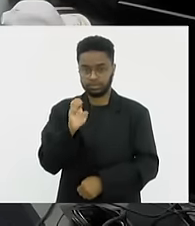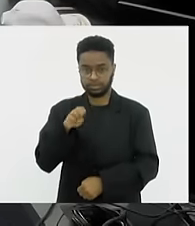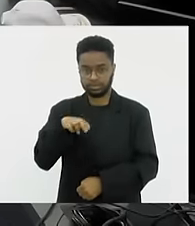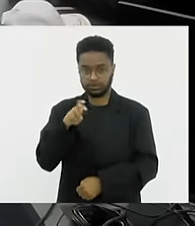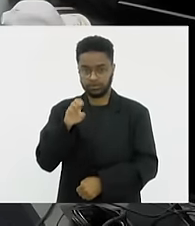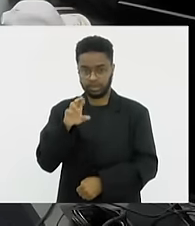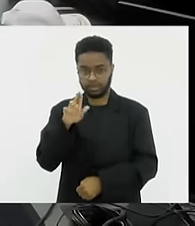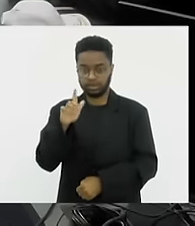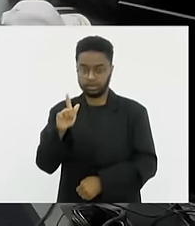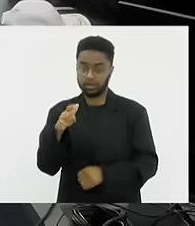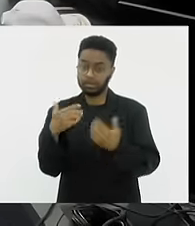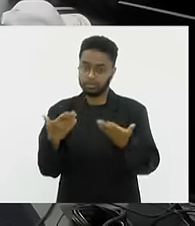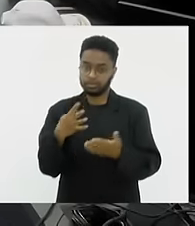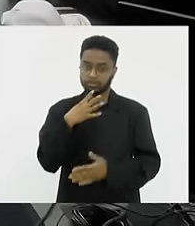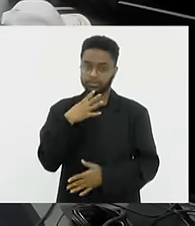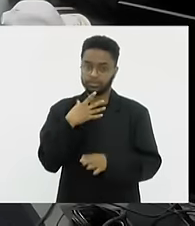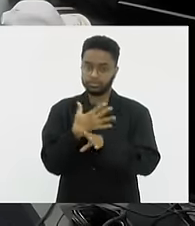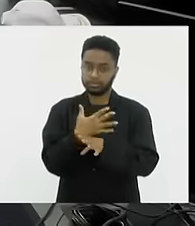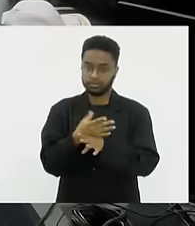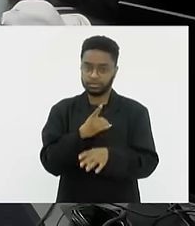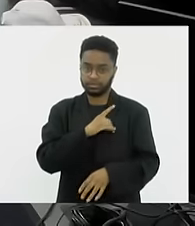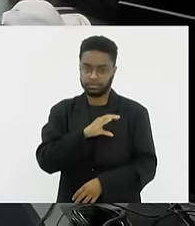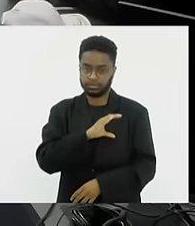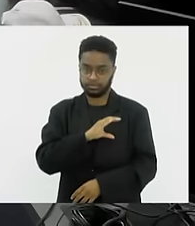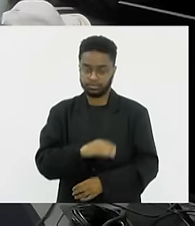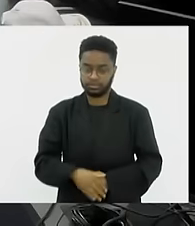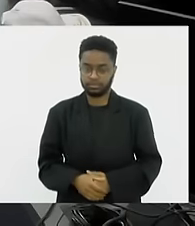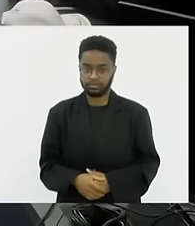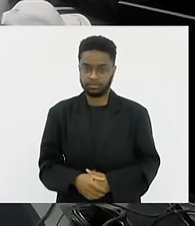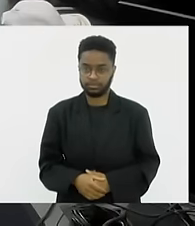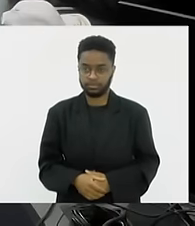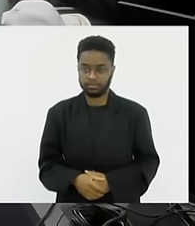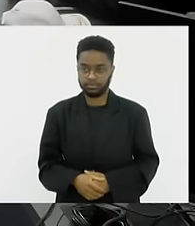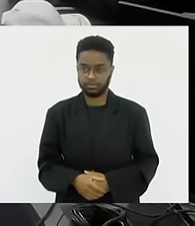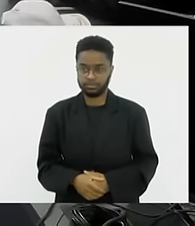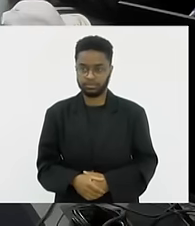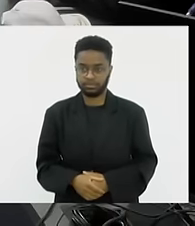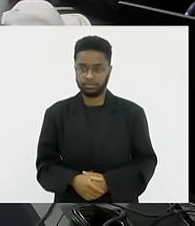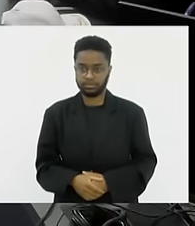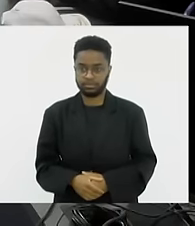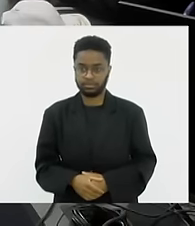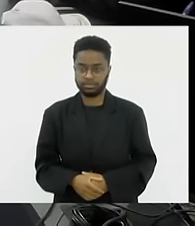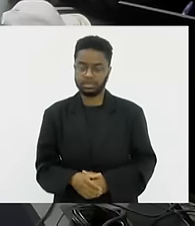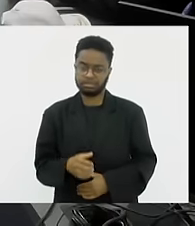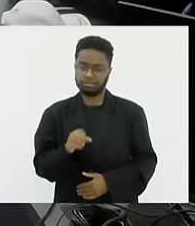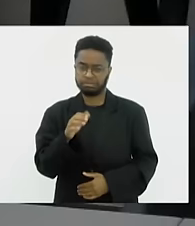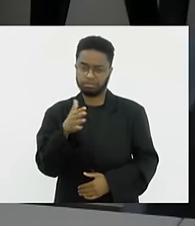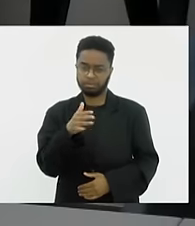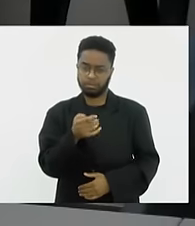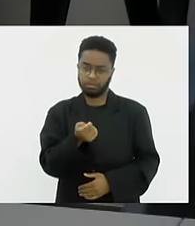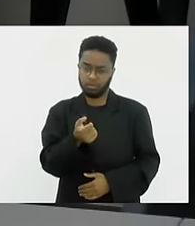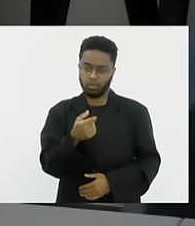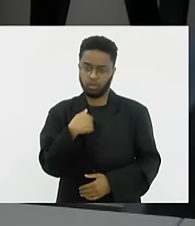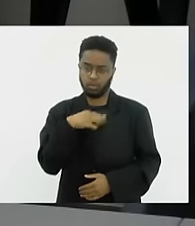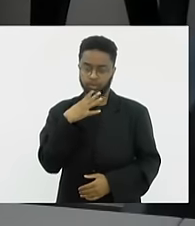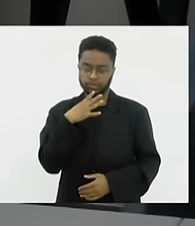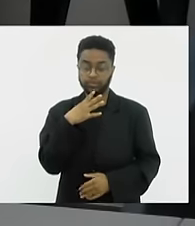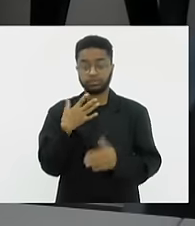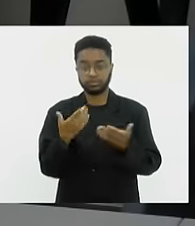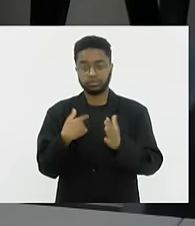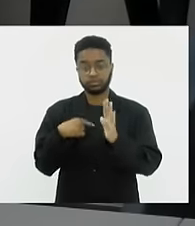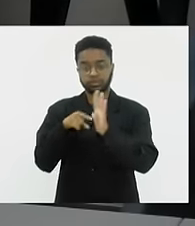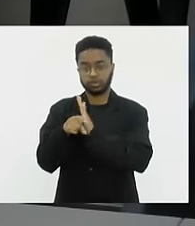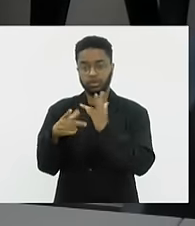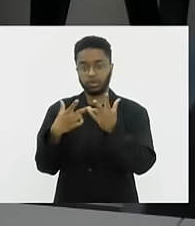cidade de Duque de Caxias? Sim, um pouco. Deve conhecer bem. E a pergunta que eu faço é exatamente como o meu